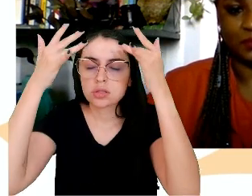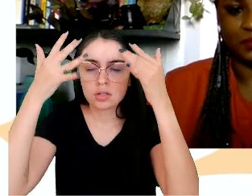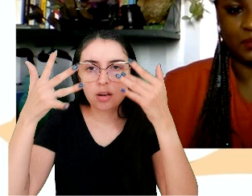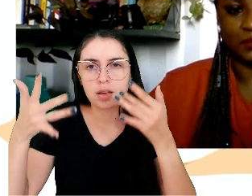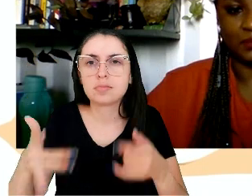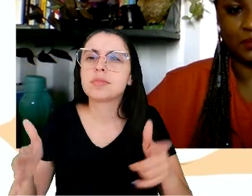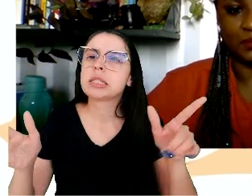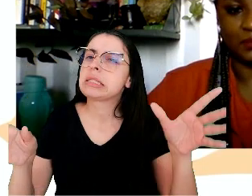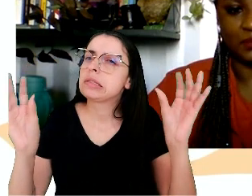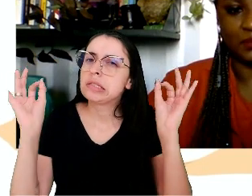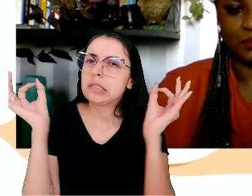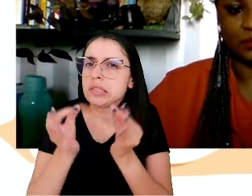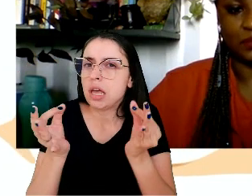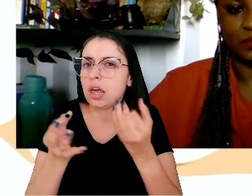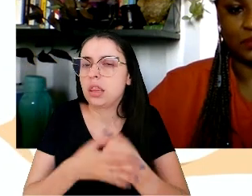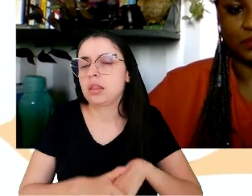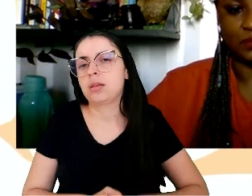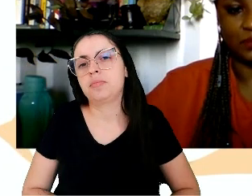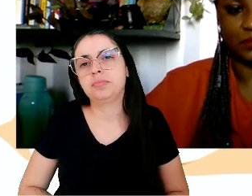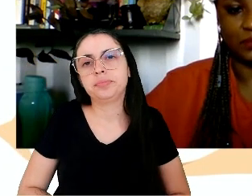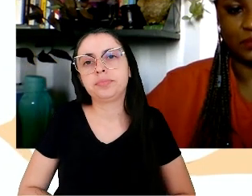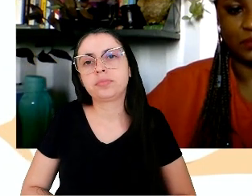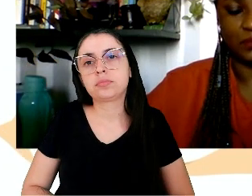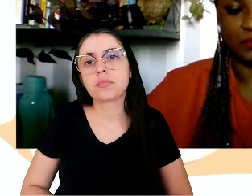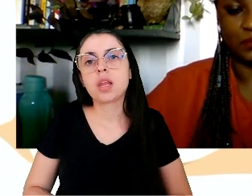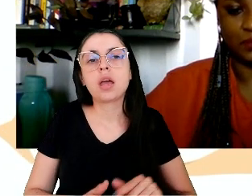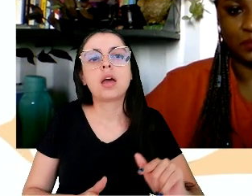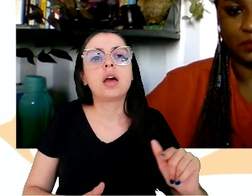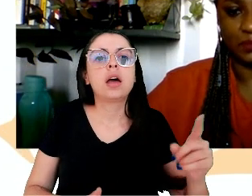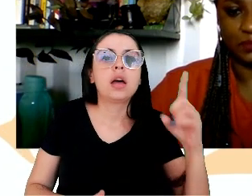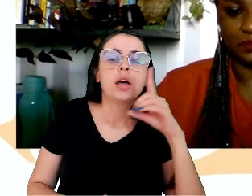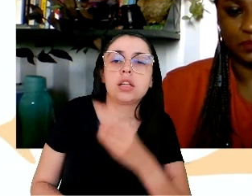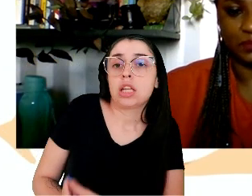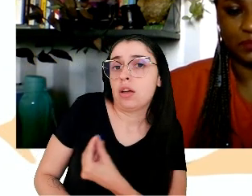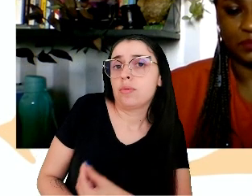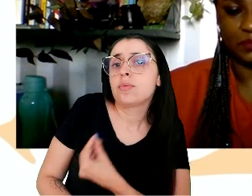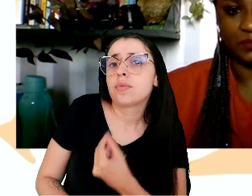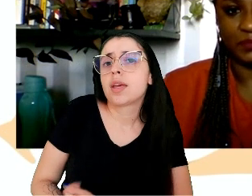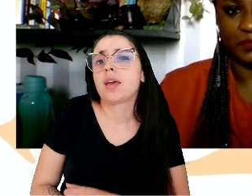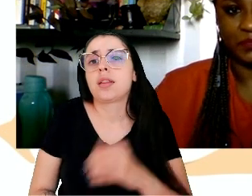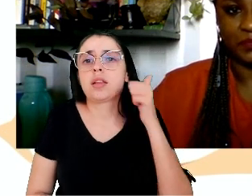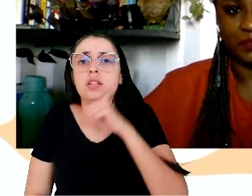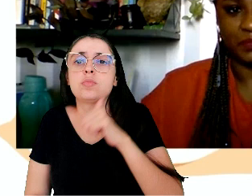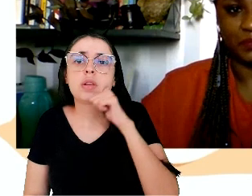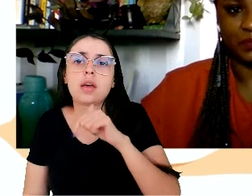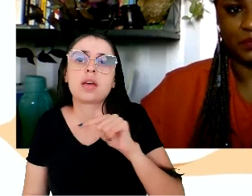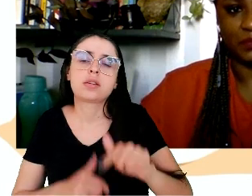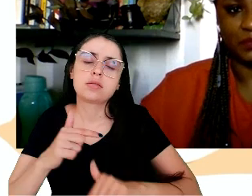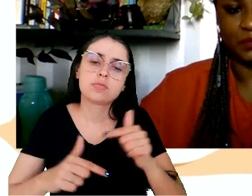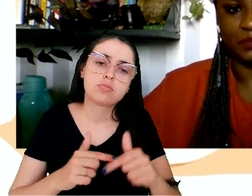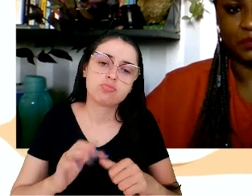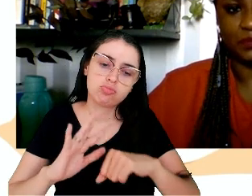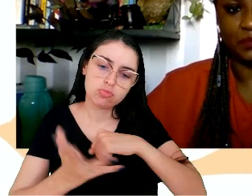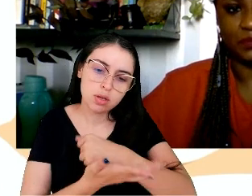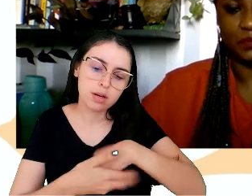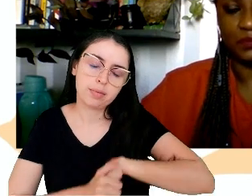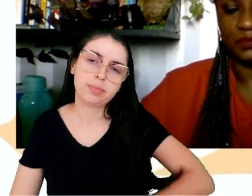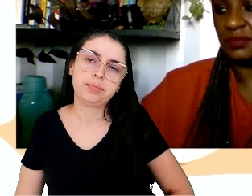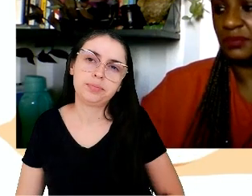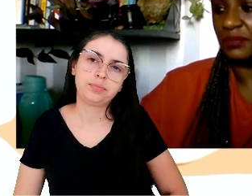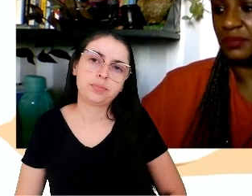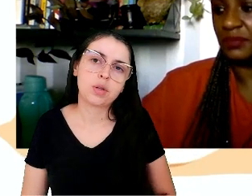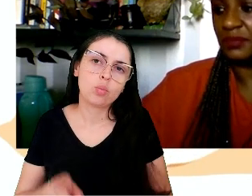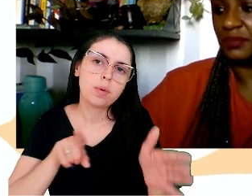sensata e perfeita da rotina vivenciada pelas mulheres na pandemia. E tem uma pergunta,